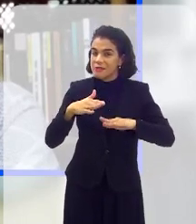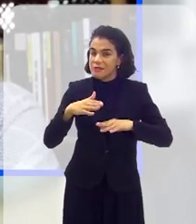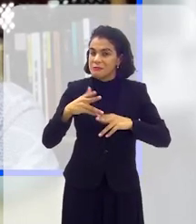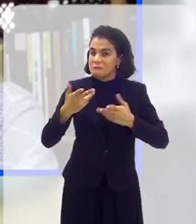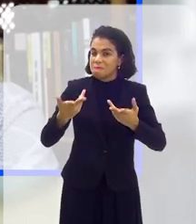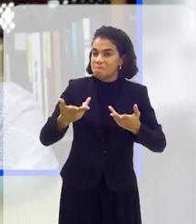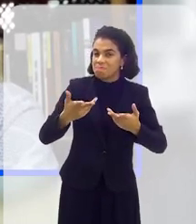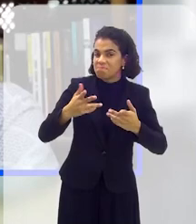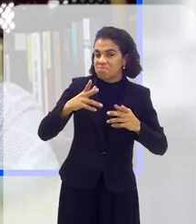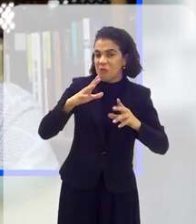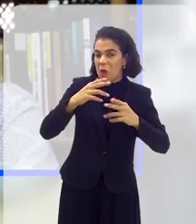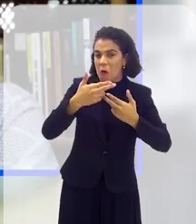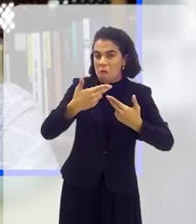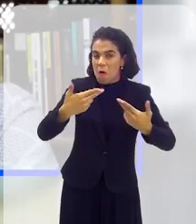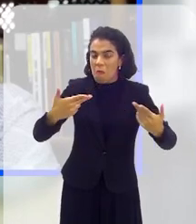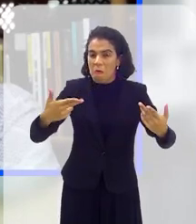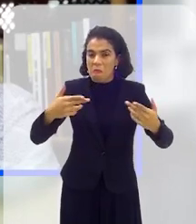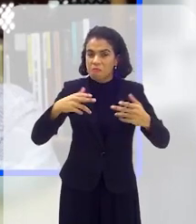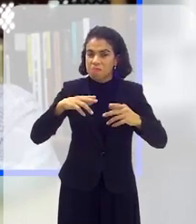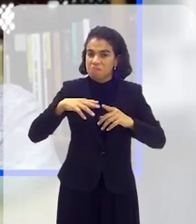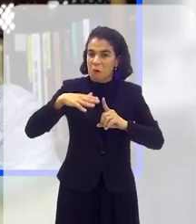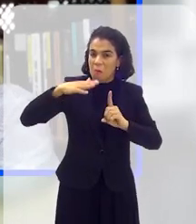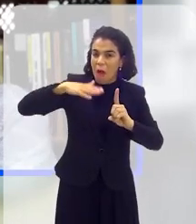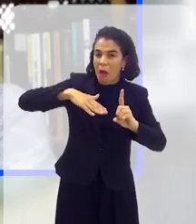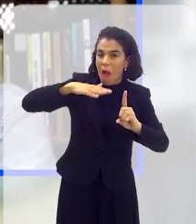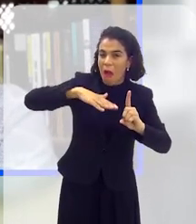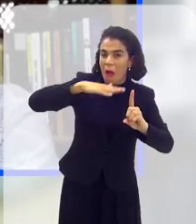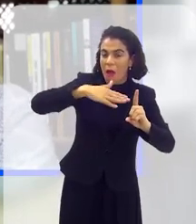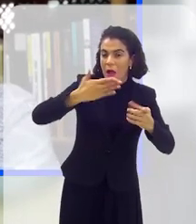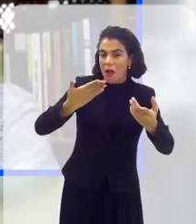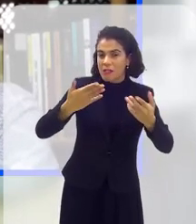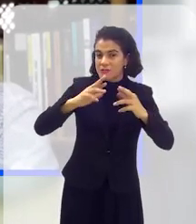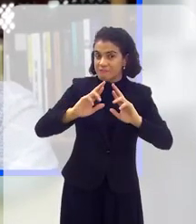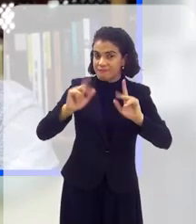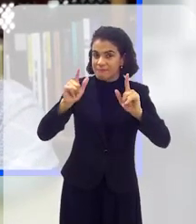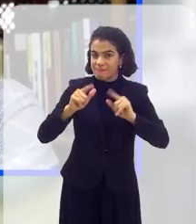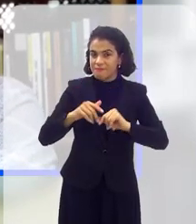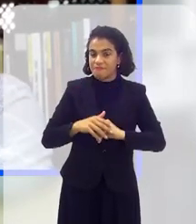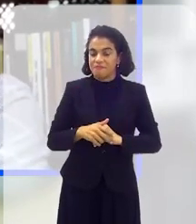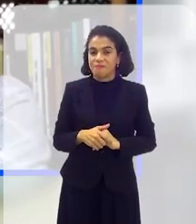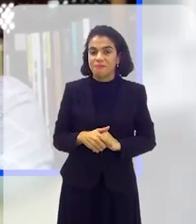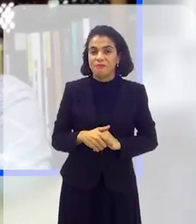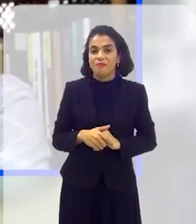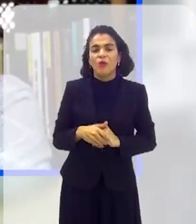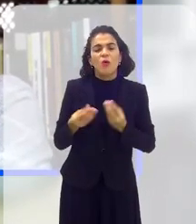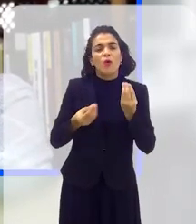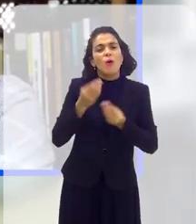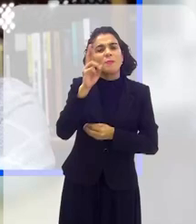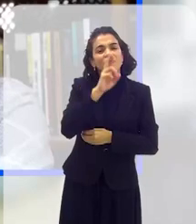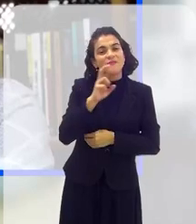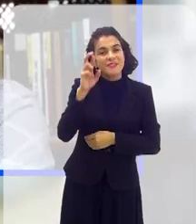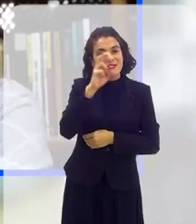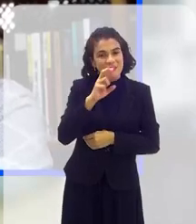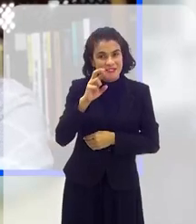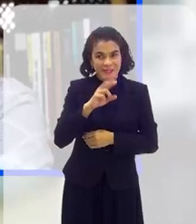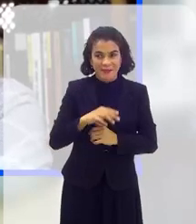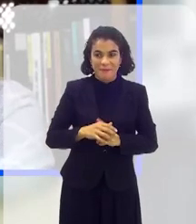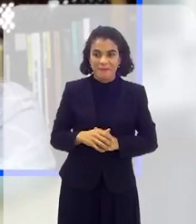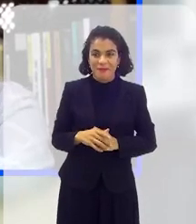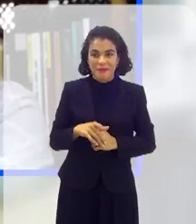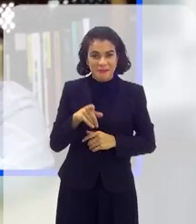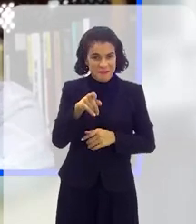a um ritual, né, uma coisa ancestral ali, não sei como é que vai tratar. Você me fala um pouquinho mais dessa Não, investigação e dessa